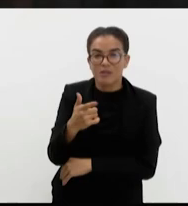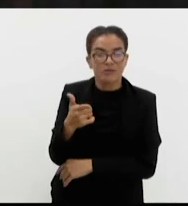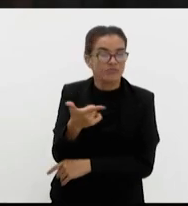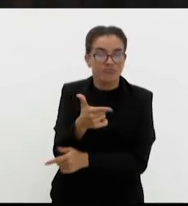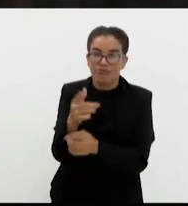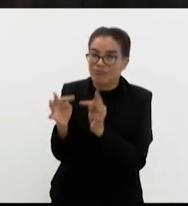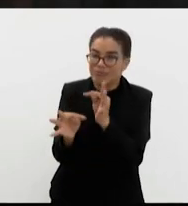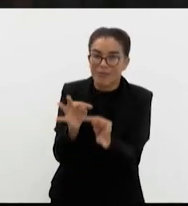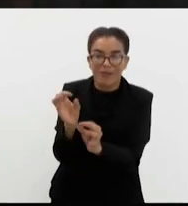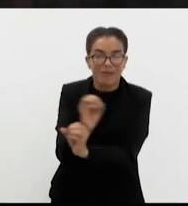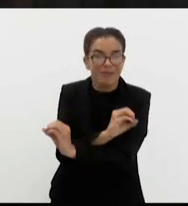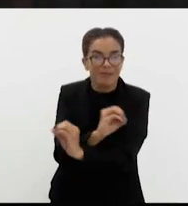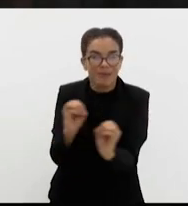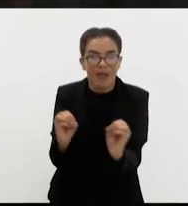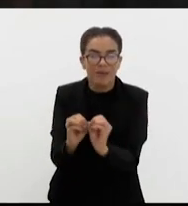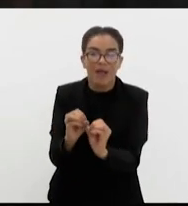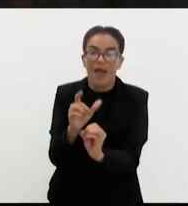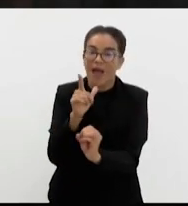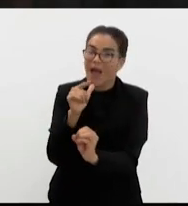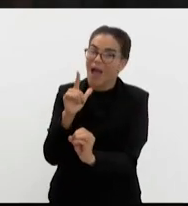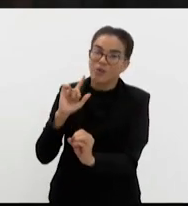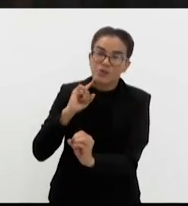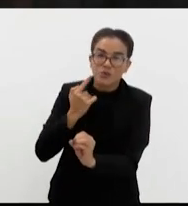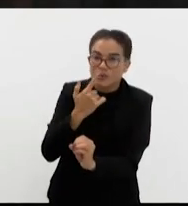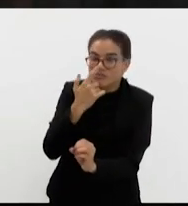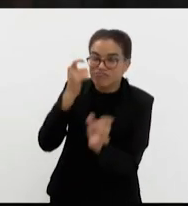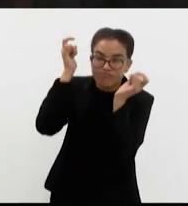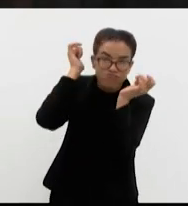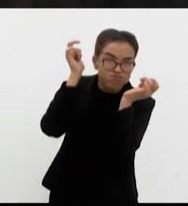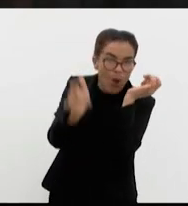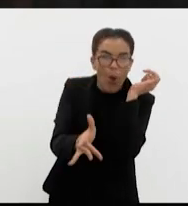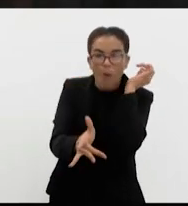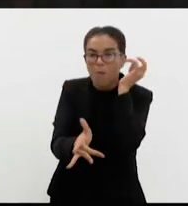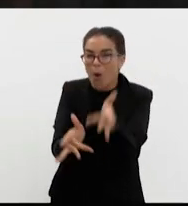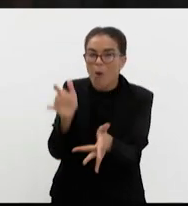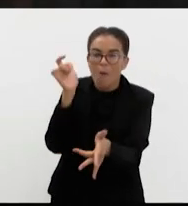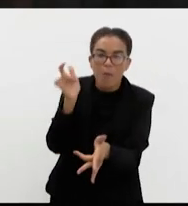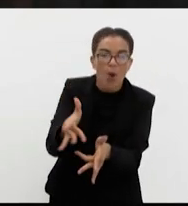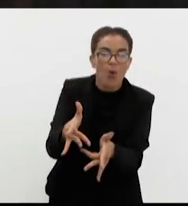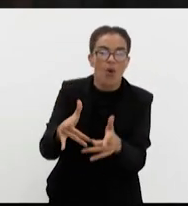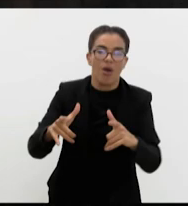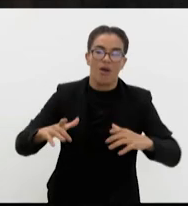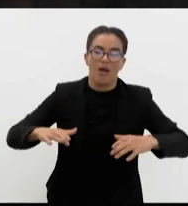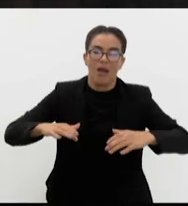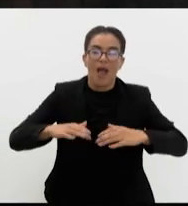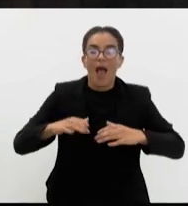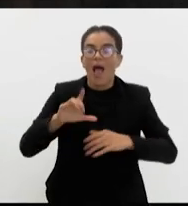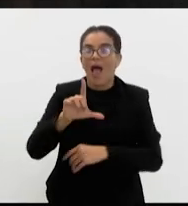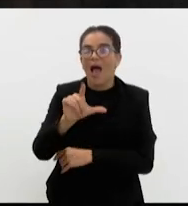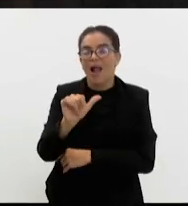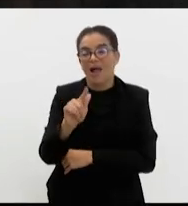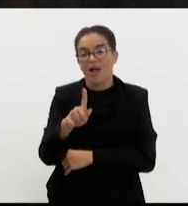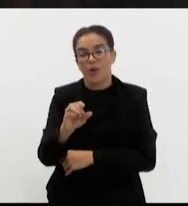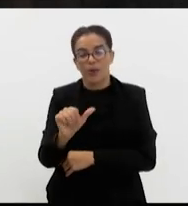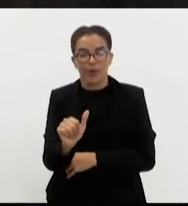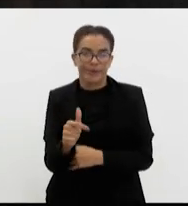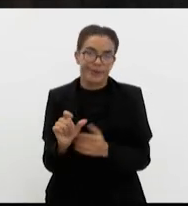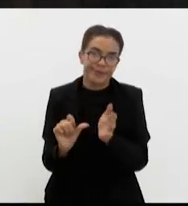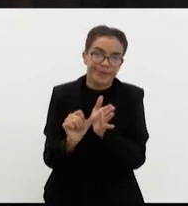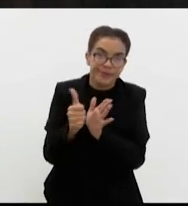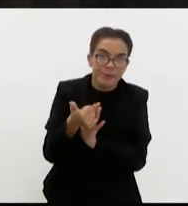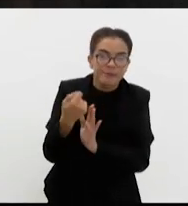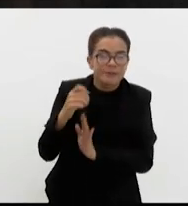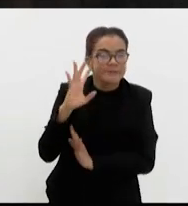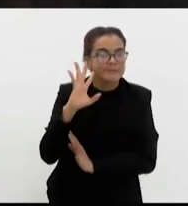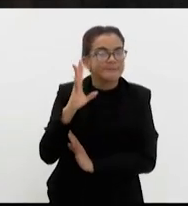nada se despeja todo o esgoto diretamente na lagoa então o primeiro ponto é preciso dar a